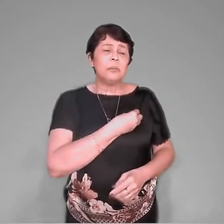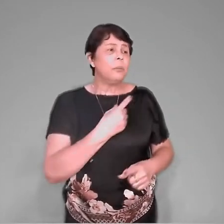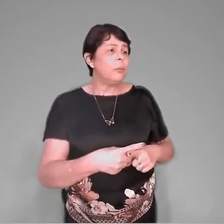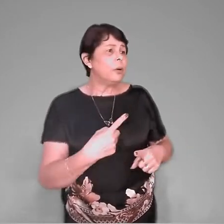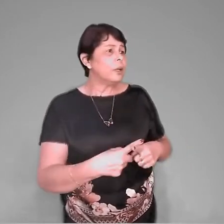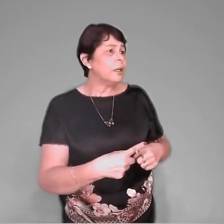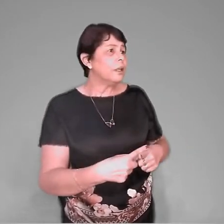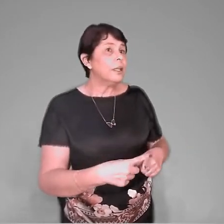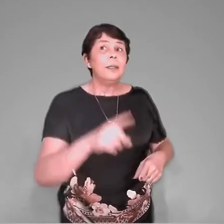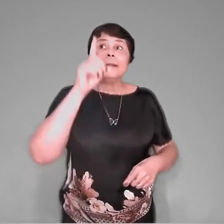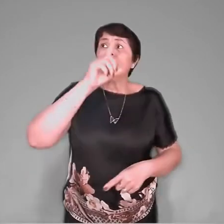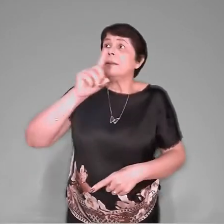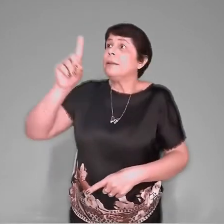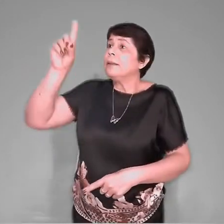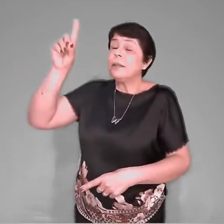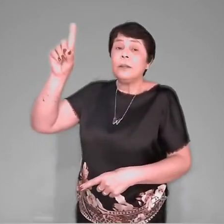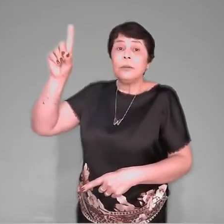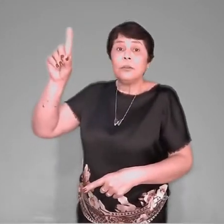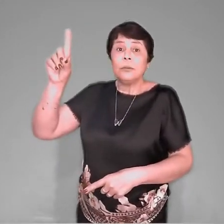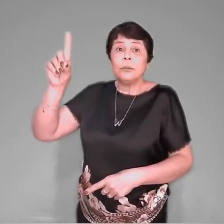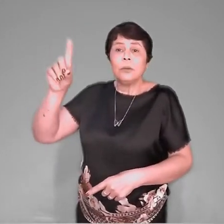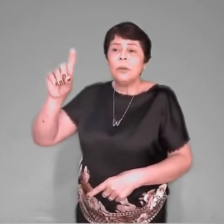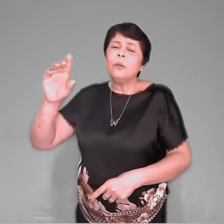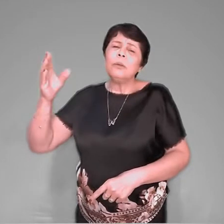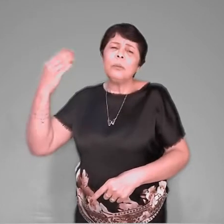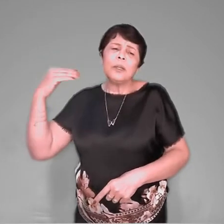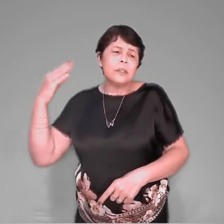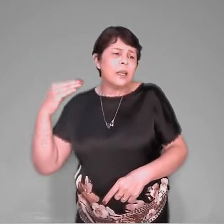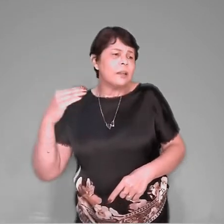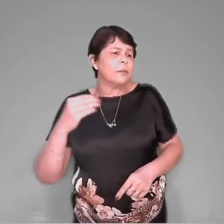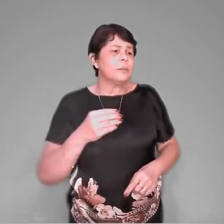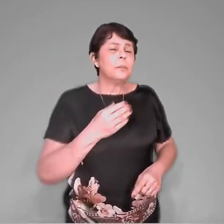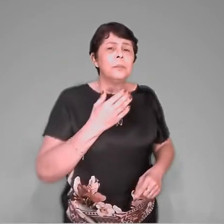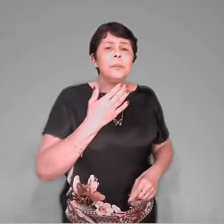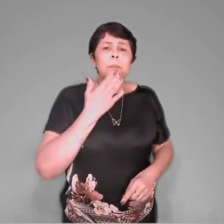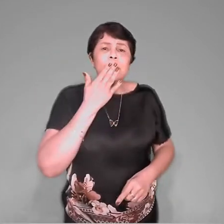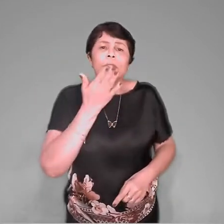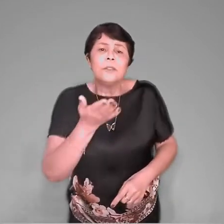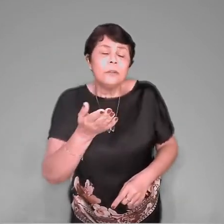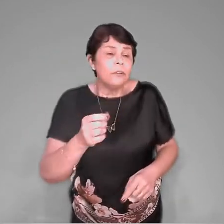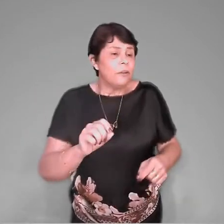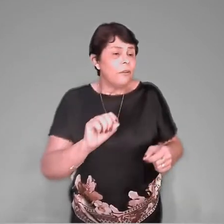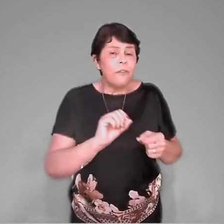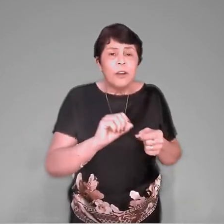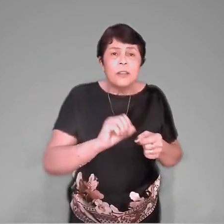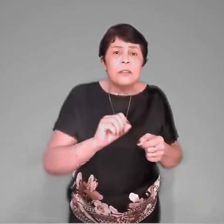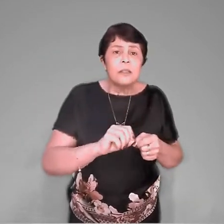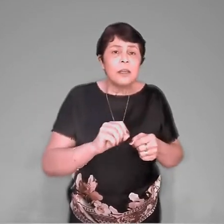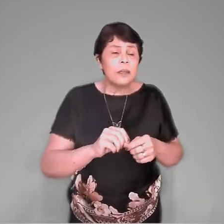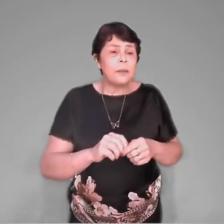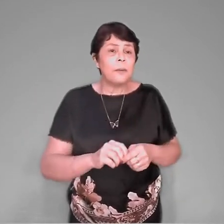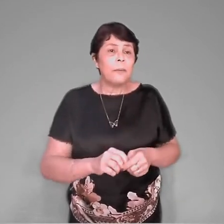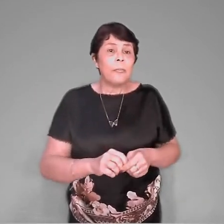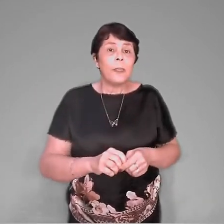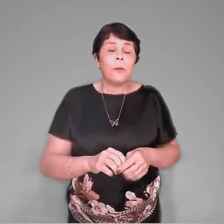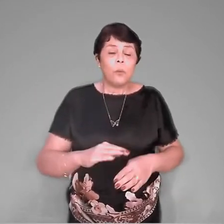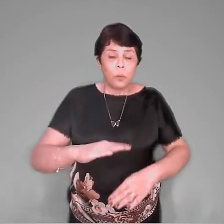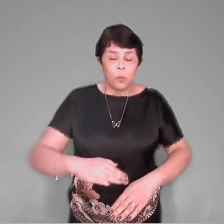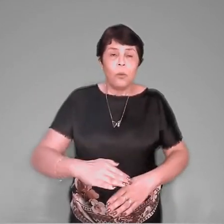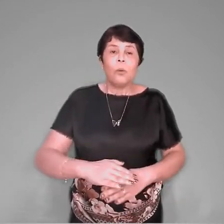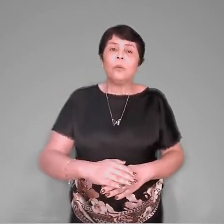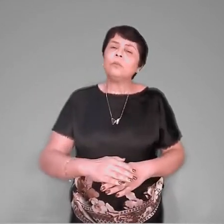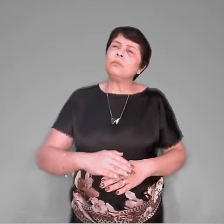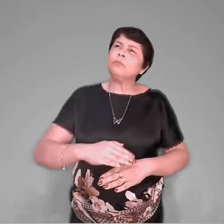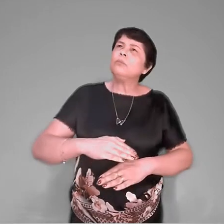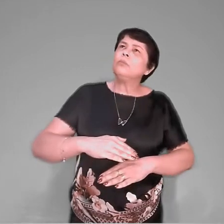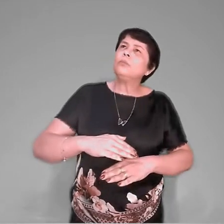pedra de Jacó. Deus estava aqui, eu não sabia, e chamou o lugar de Peniel. Completamente diferente daquilo. Completamente